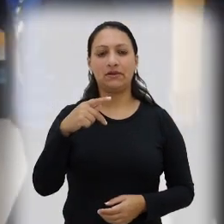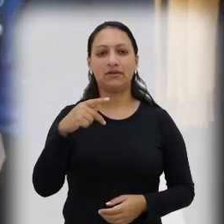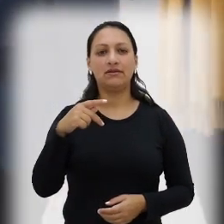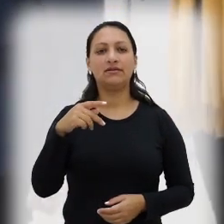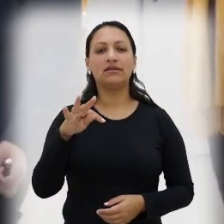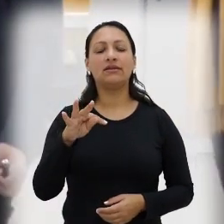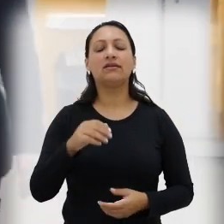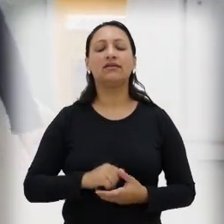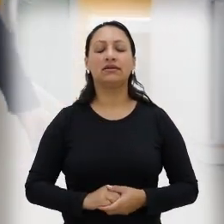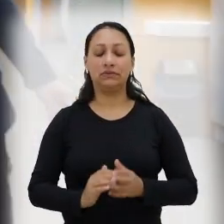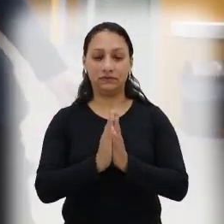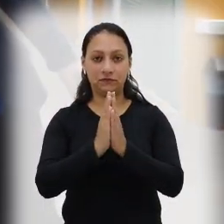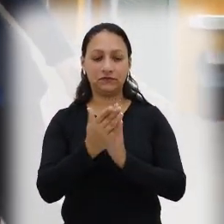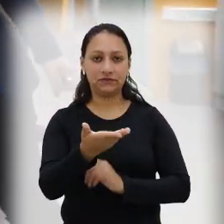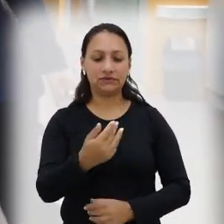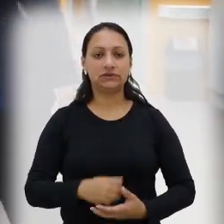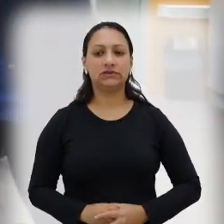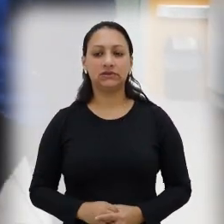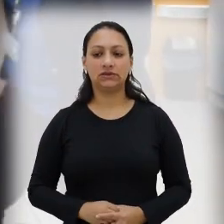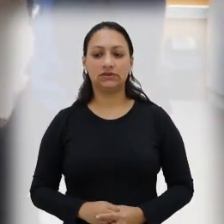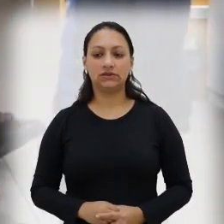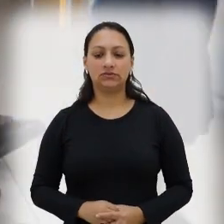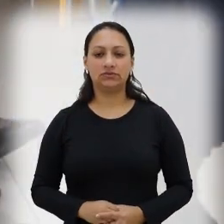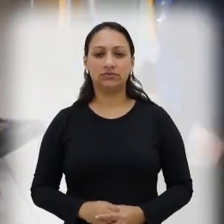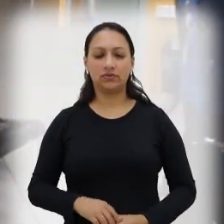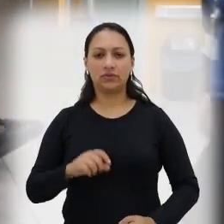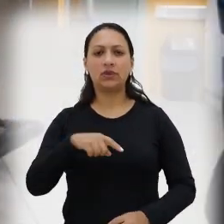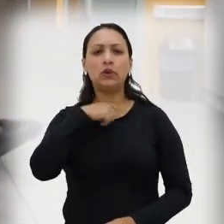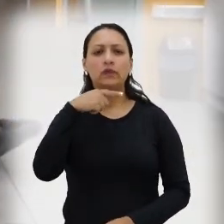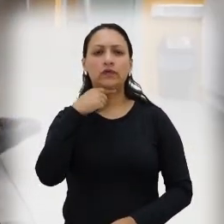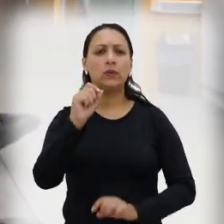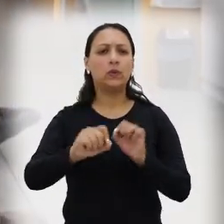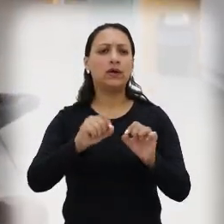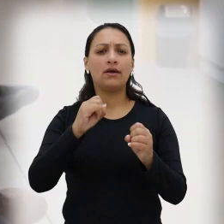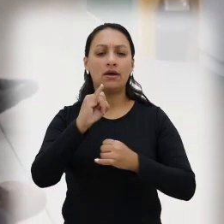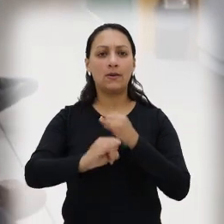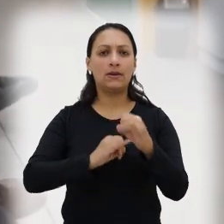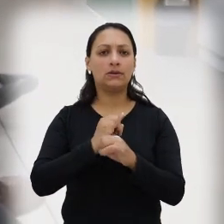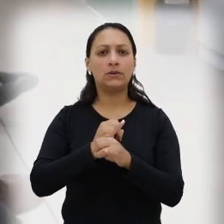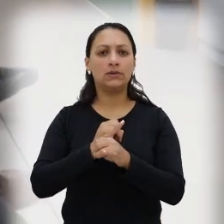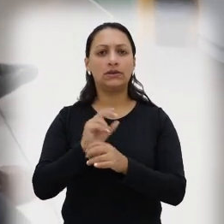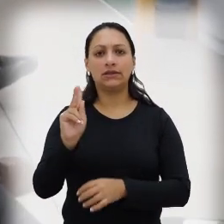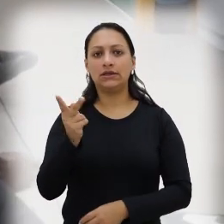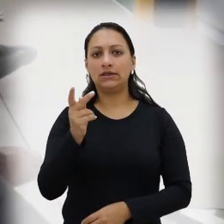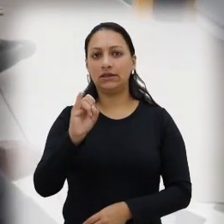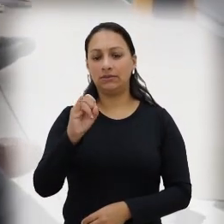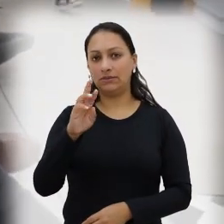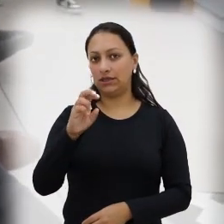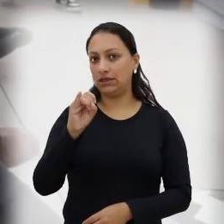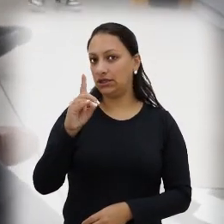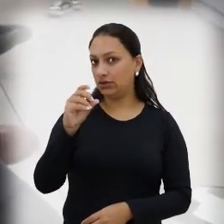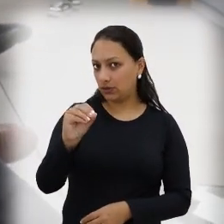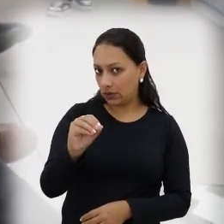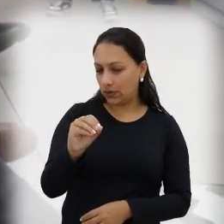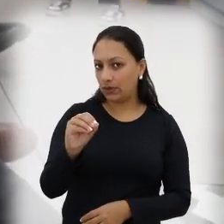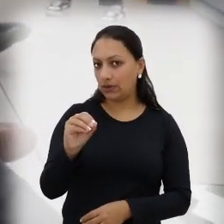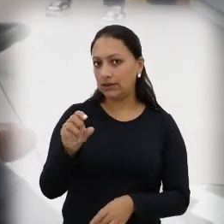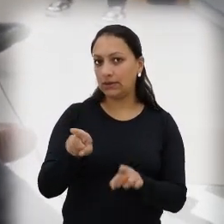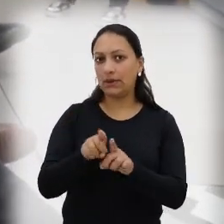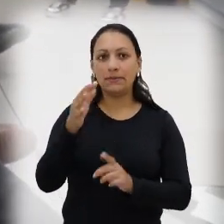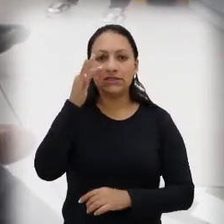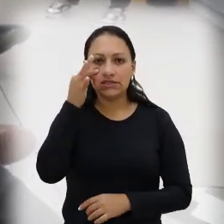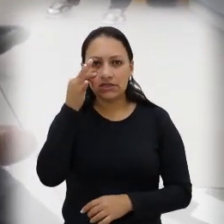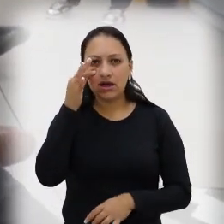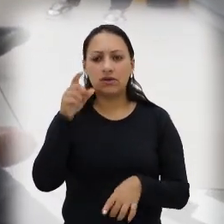favor. Eu fiquei em dúvida. O que é online, né? Híbrido e presencial? Os últimos ali eu entendi